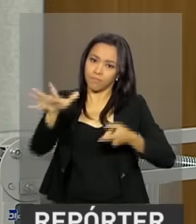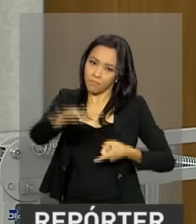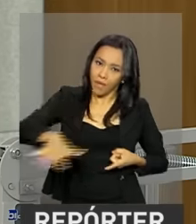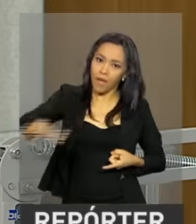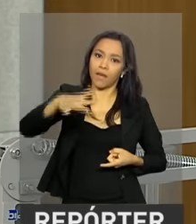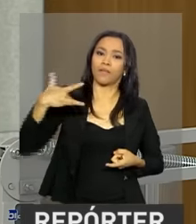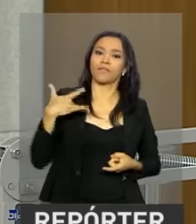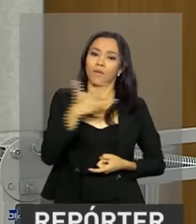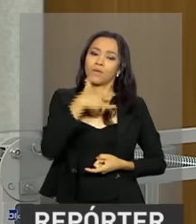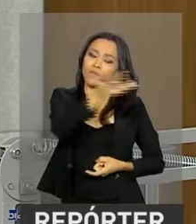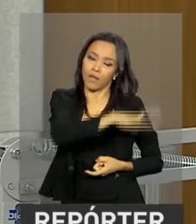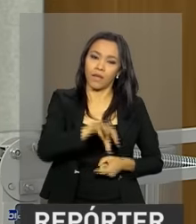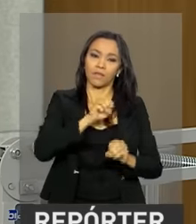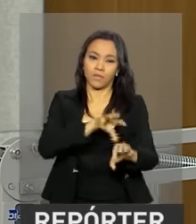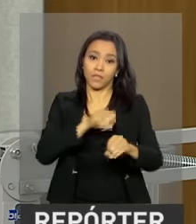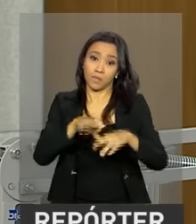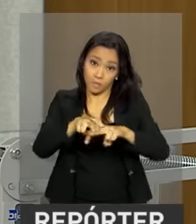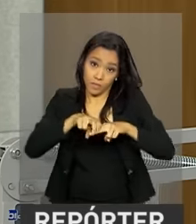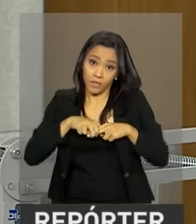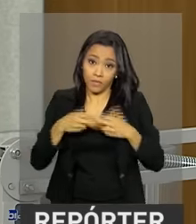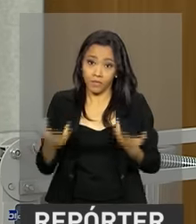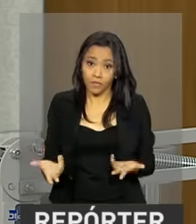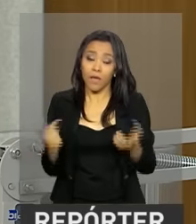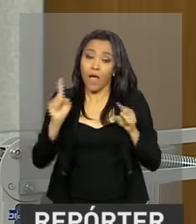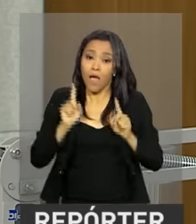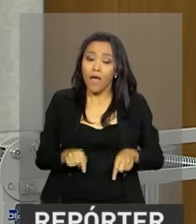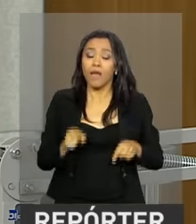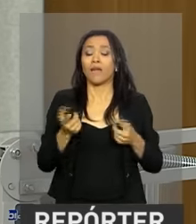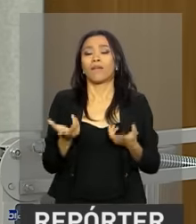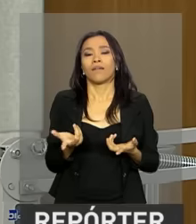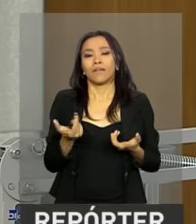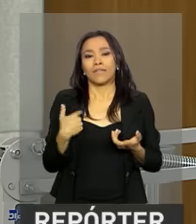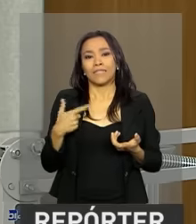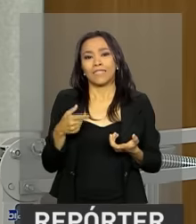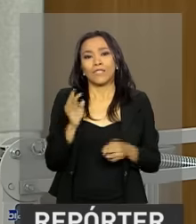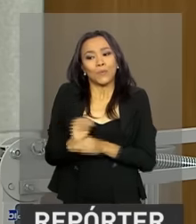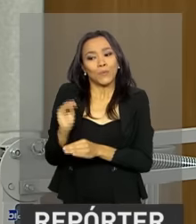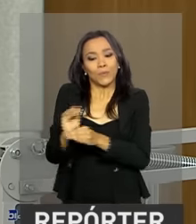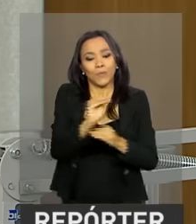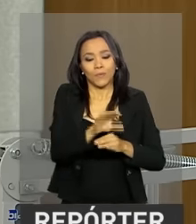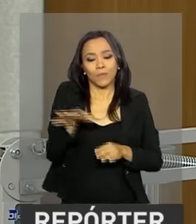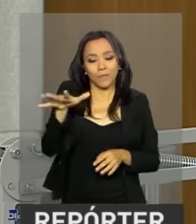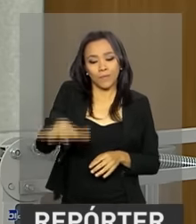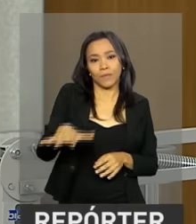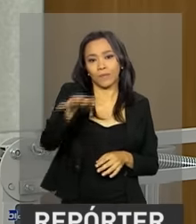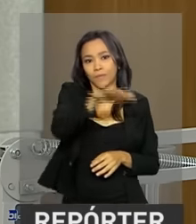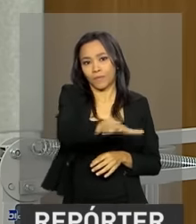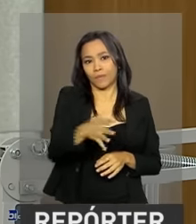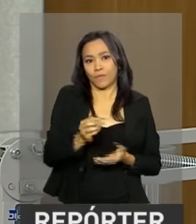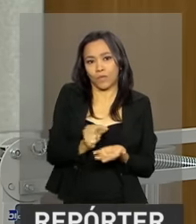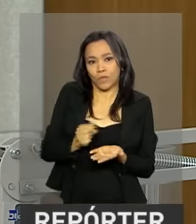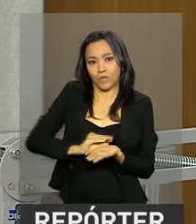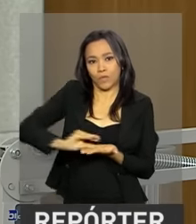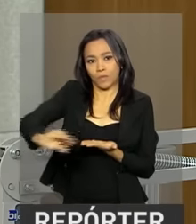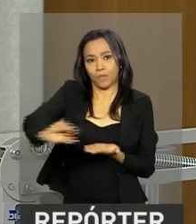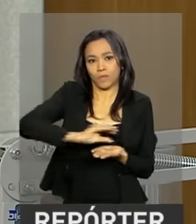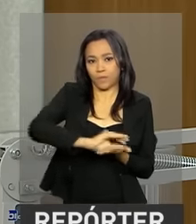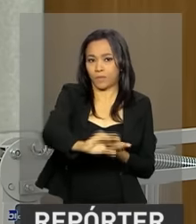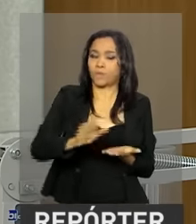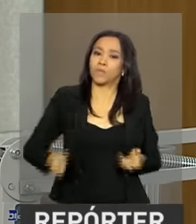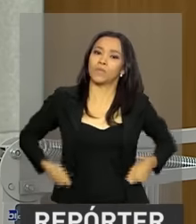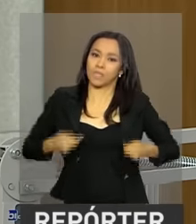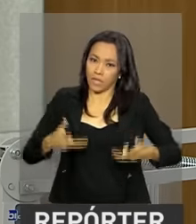saúde e educação portanto é algo que preserva sim a os investimentos e as